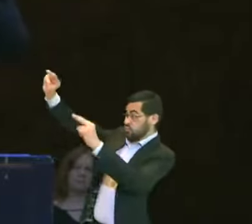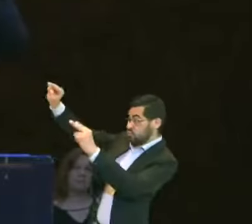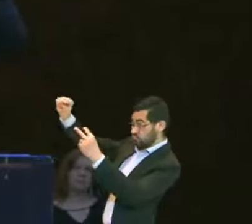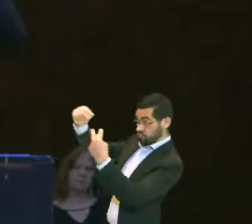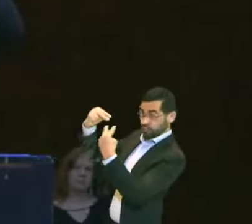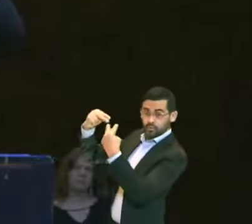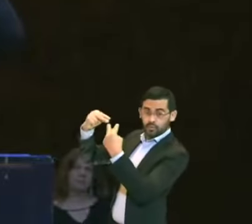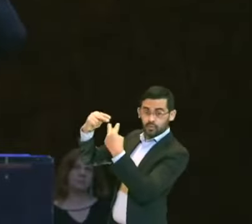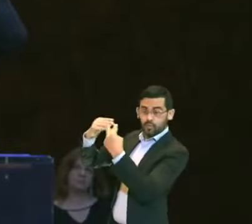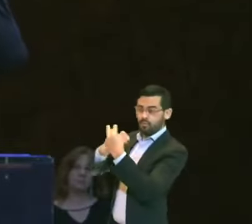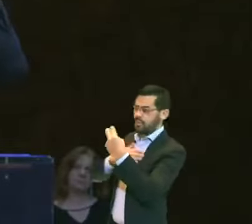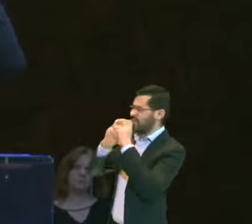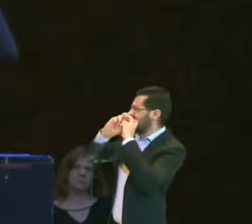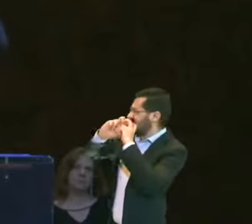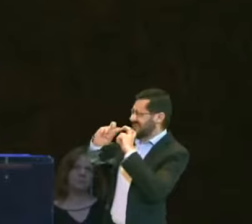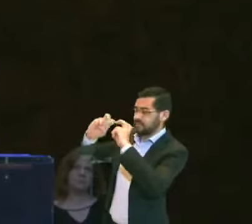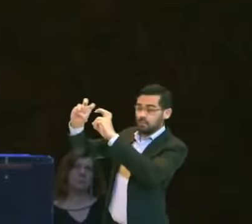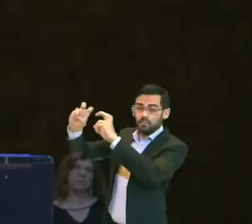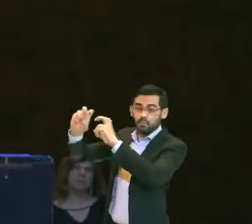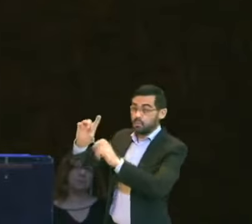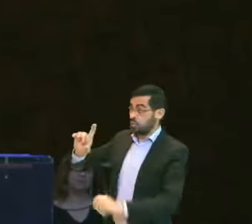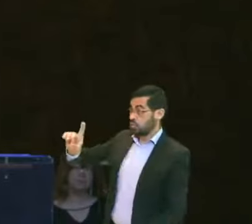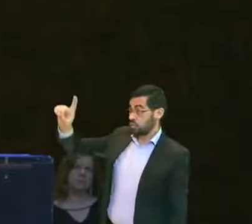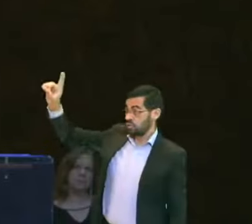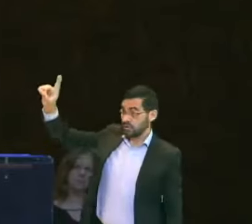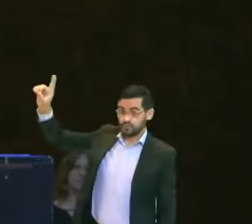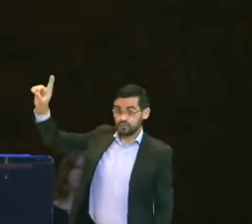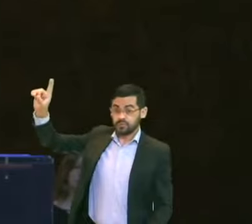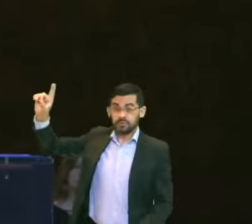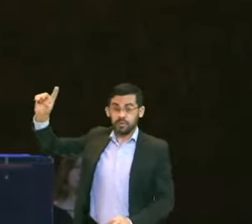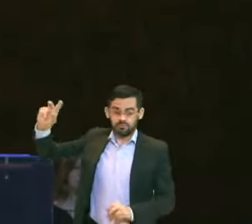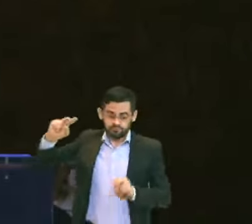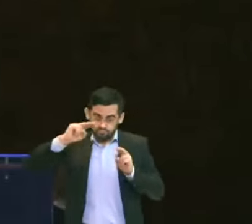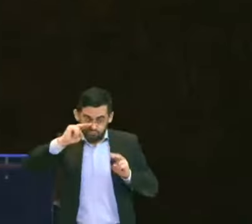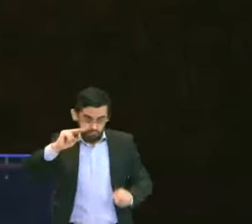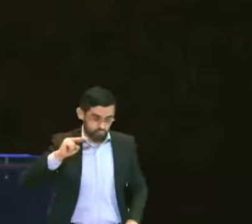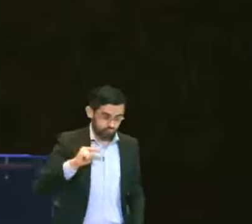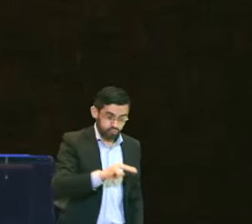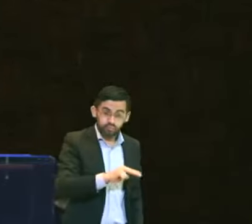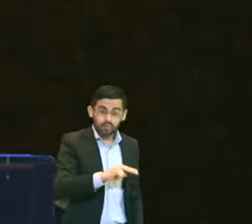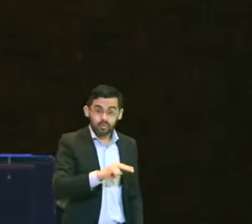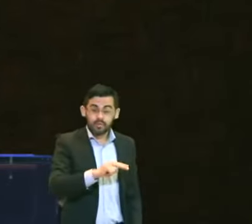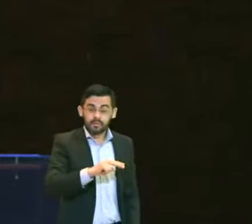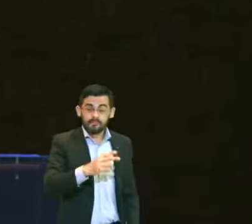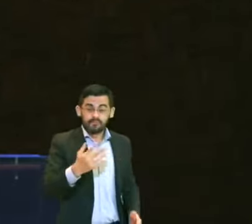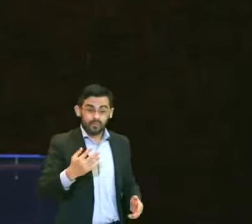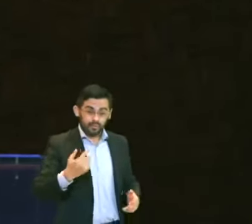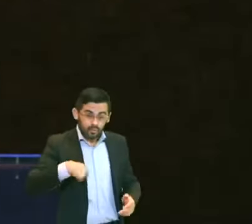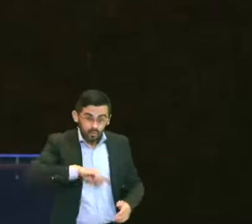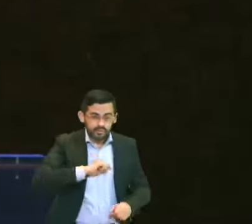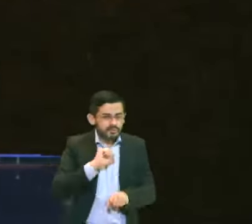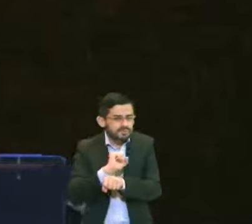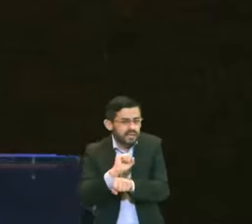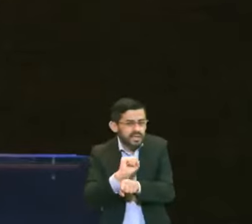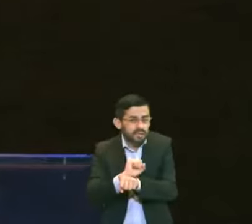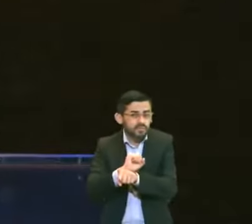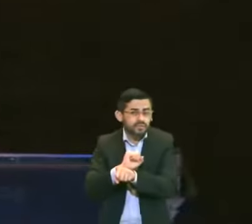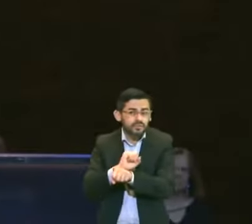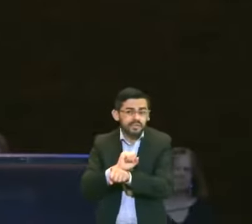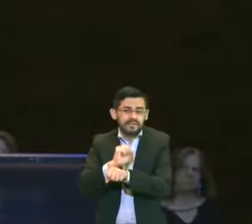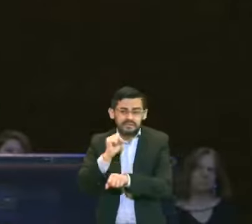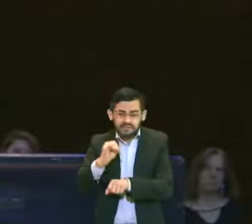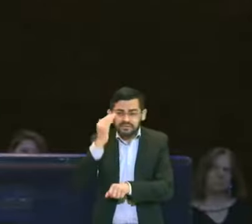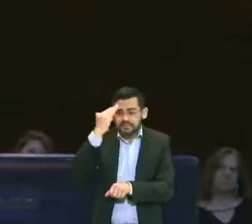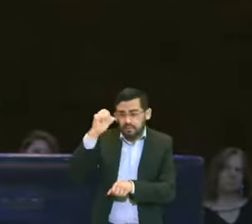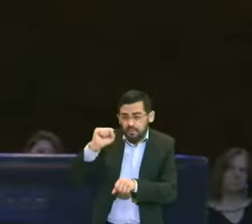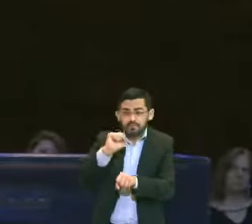e ouviu o meu clamor. O Deus que não se inclina, as portas levantam para Ele passar. Quando a gente sabe esperar,